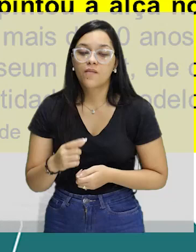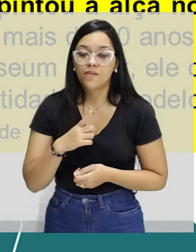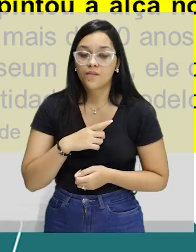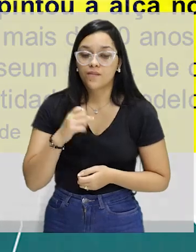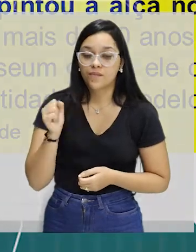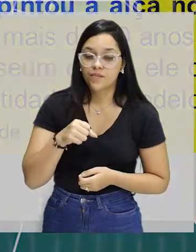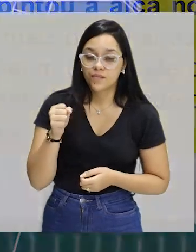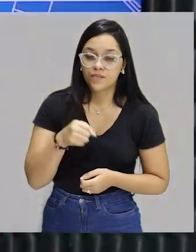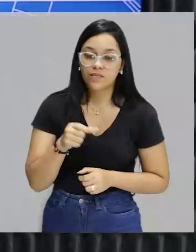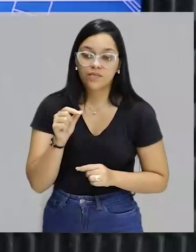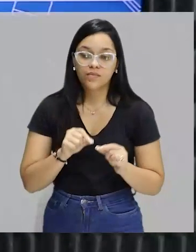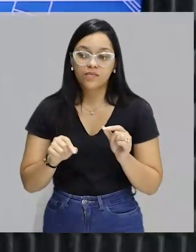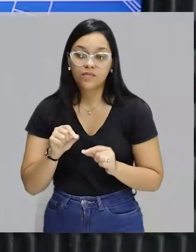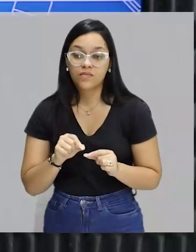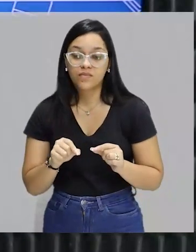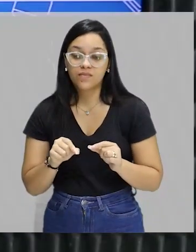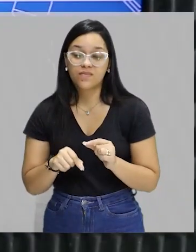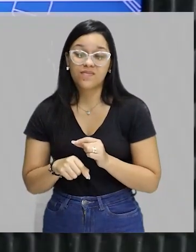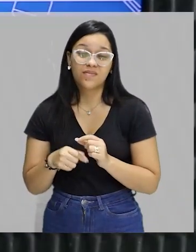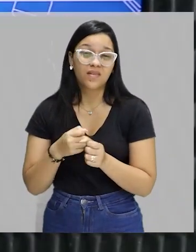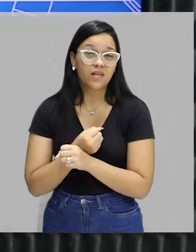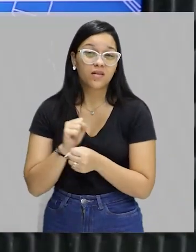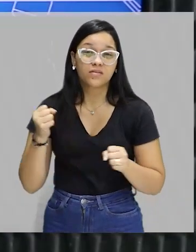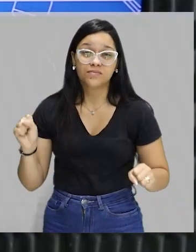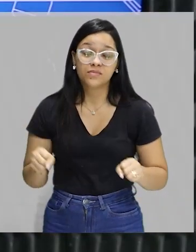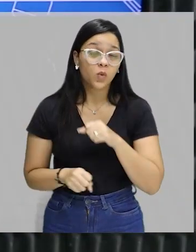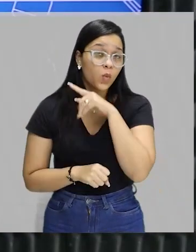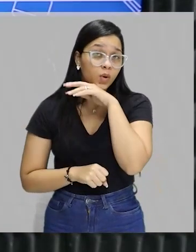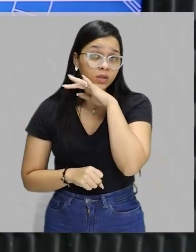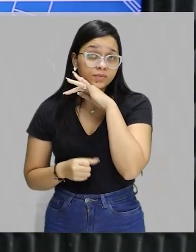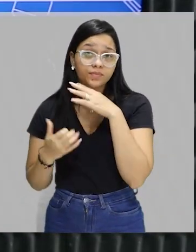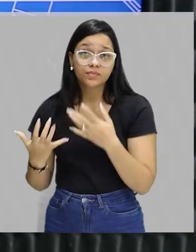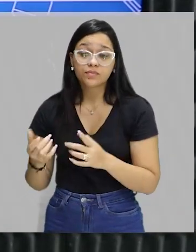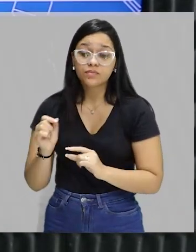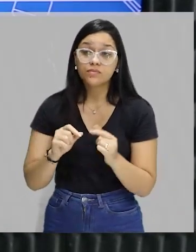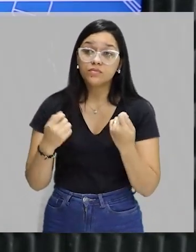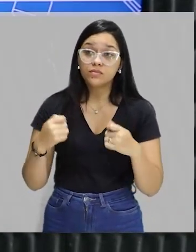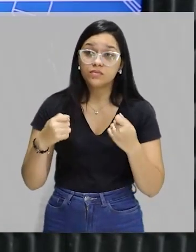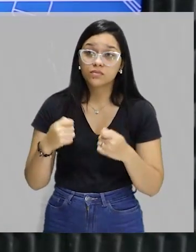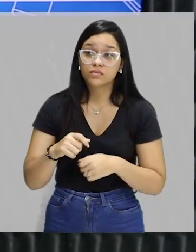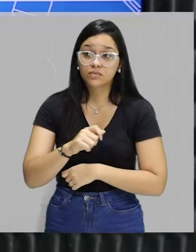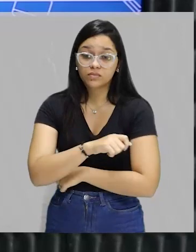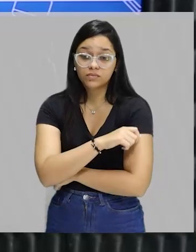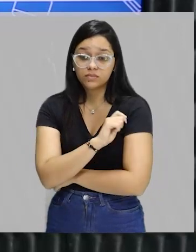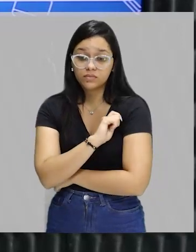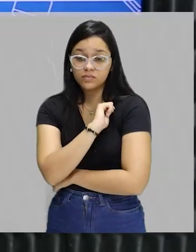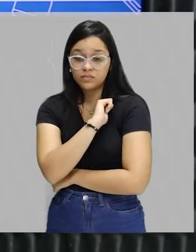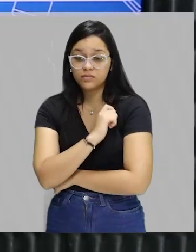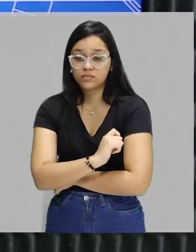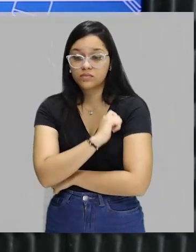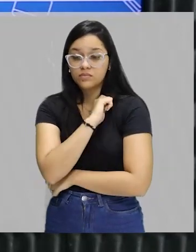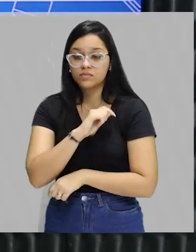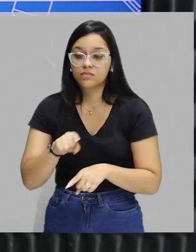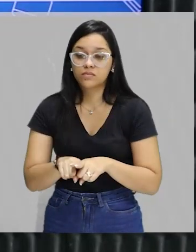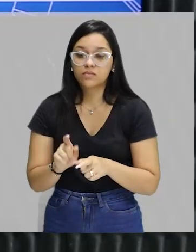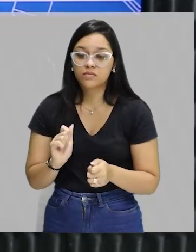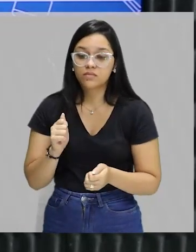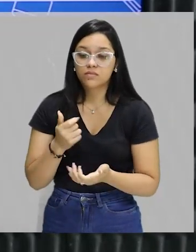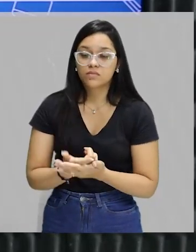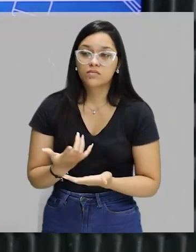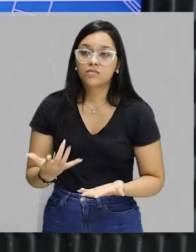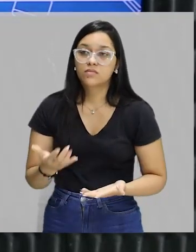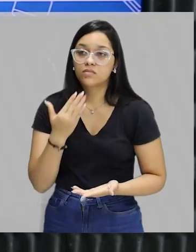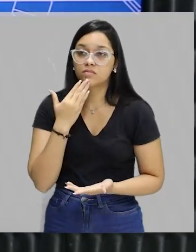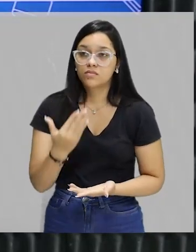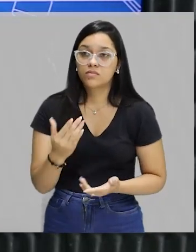uma confusão tão grande, gigantesca, de tal forma que ele teve que repintar e quando o museu comprou a obra,